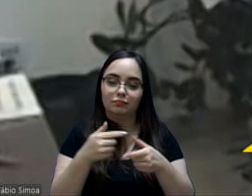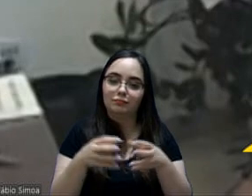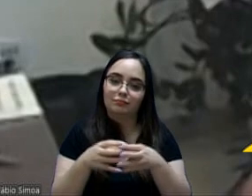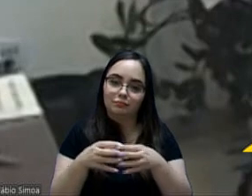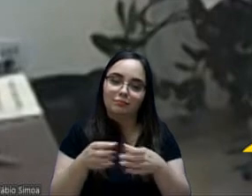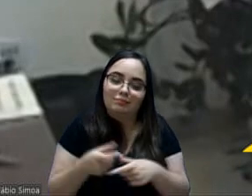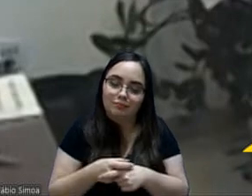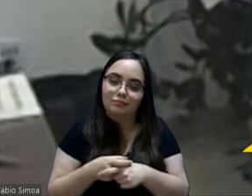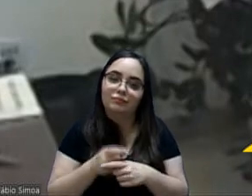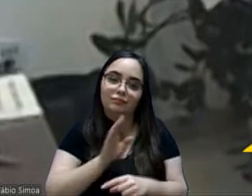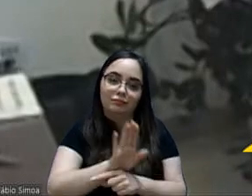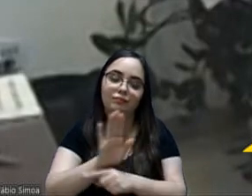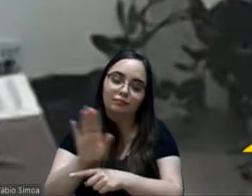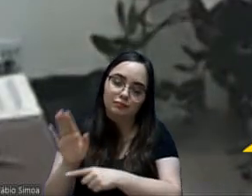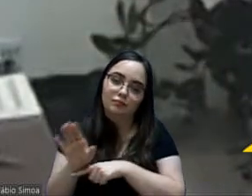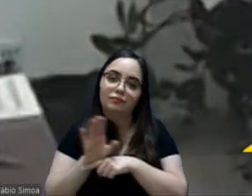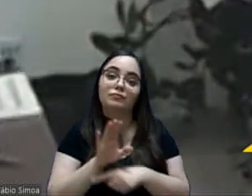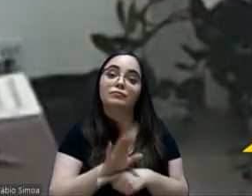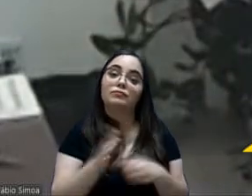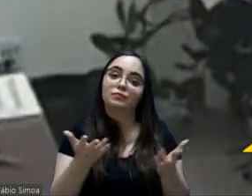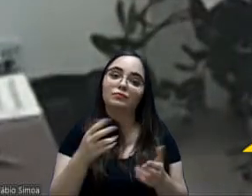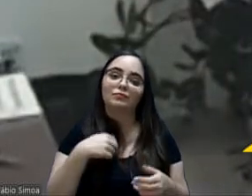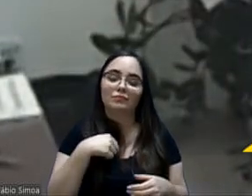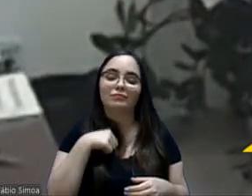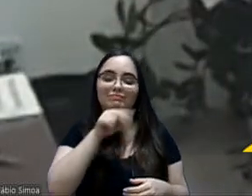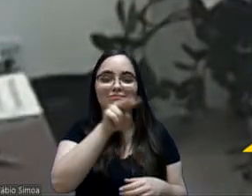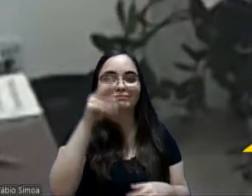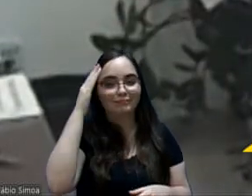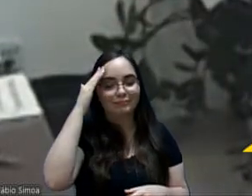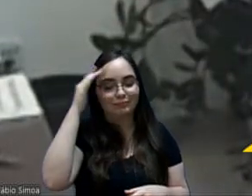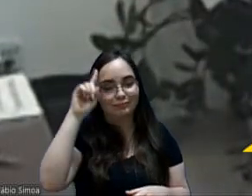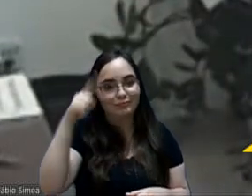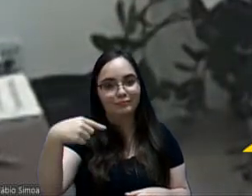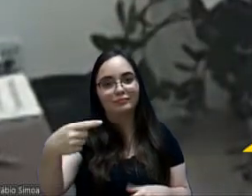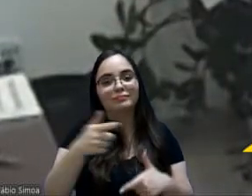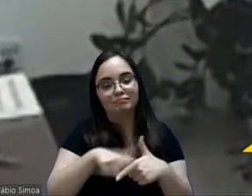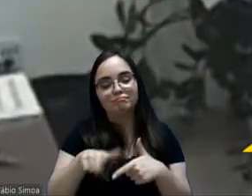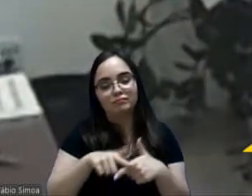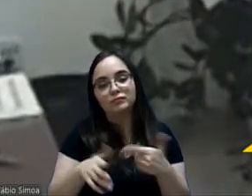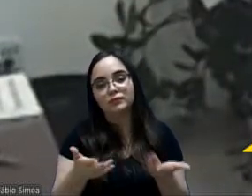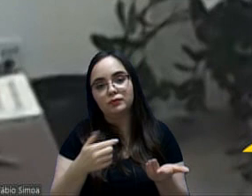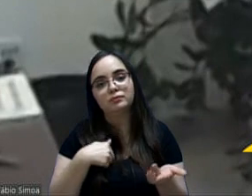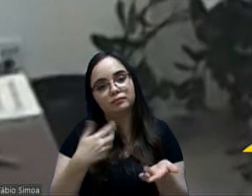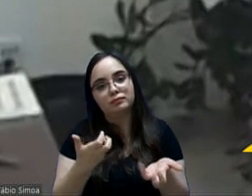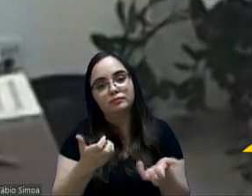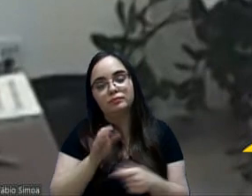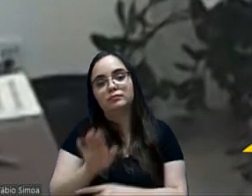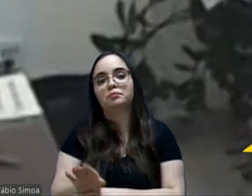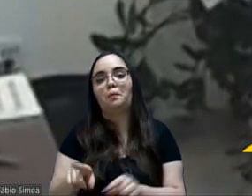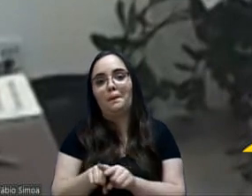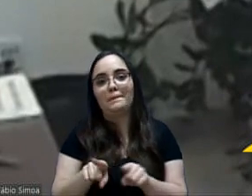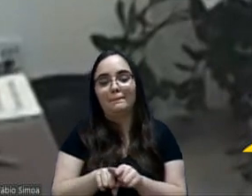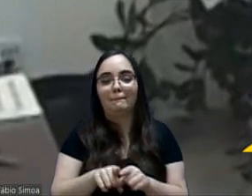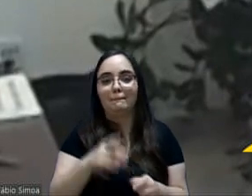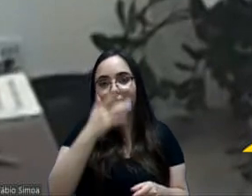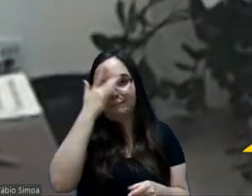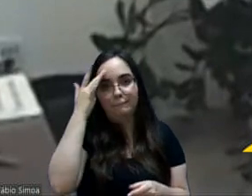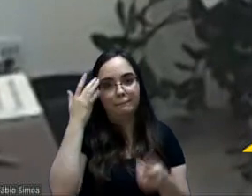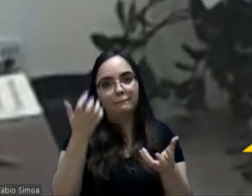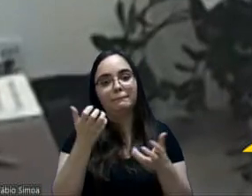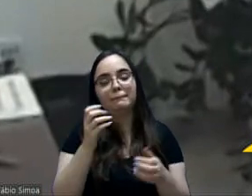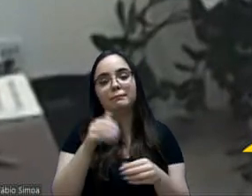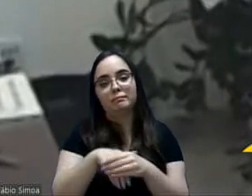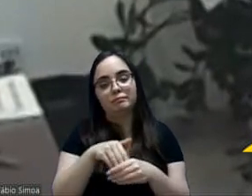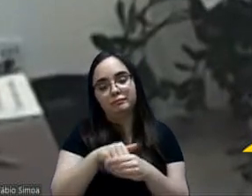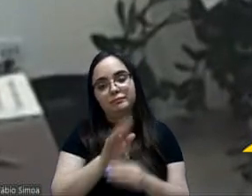comunitária. Então, a gente vê as dificuldades dia a dia, sol a sol. Então, a gente está aí juntos com a população, votando a favor da